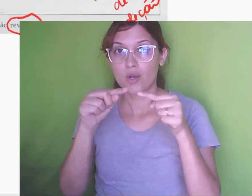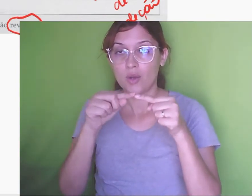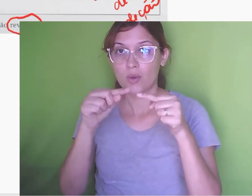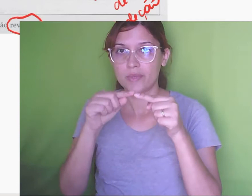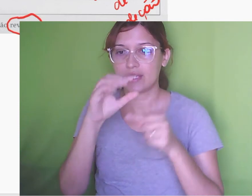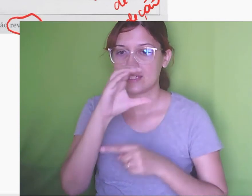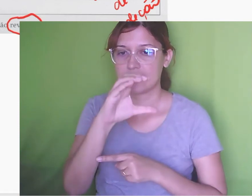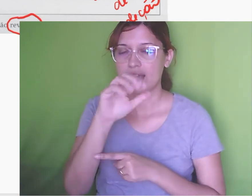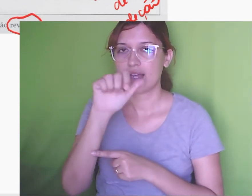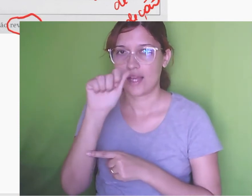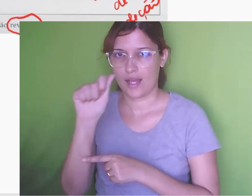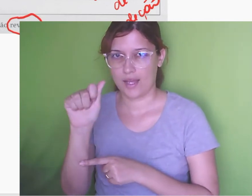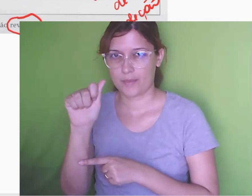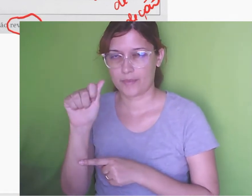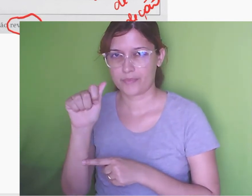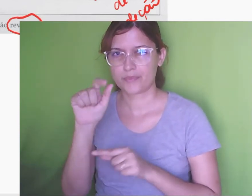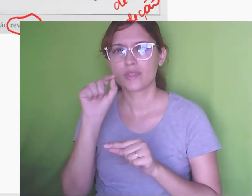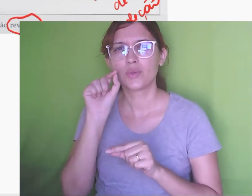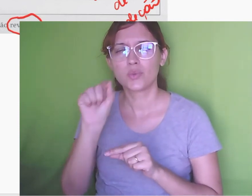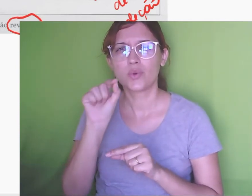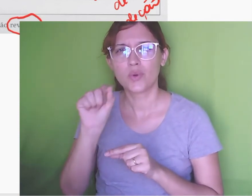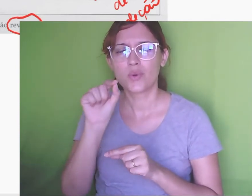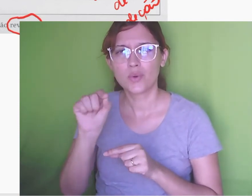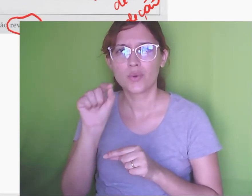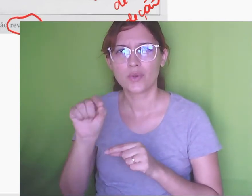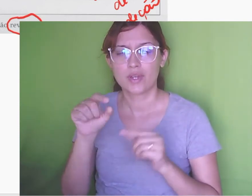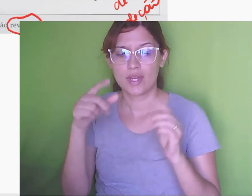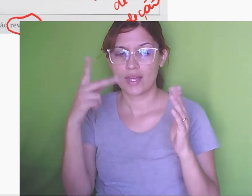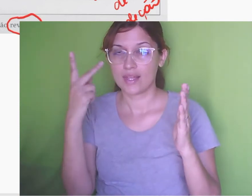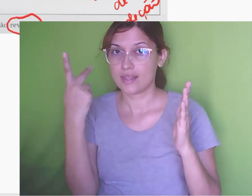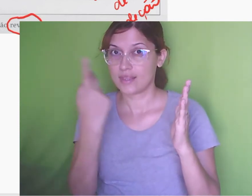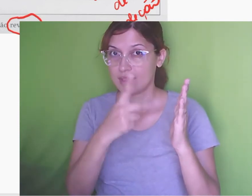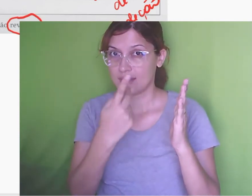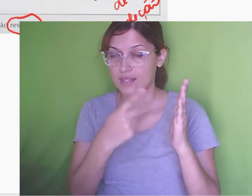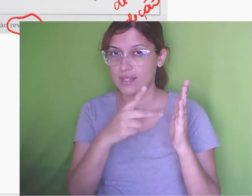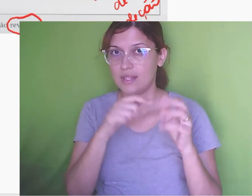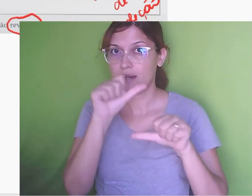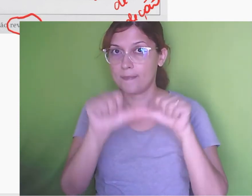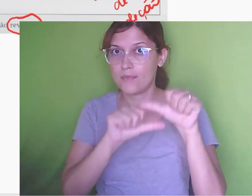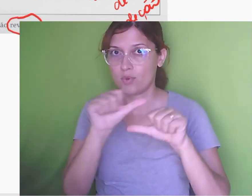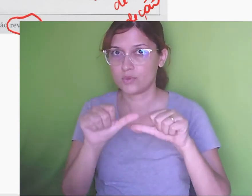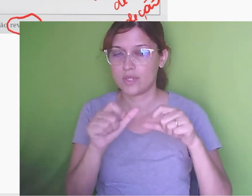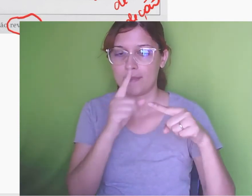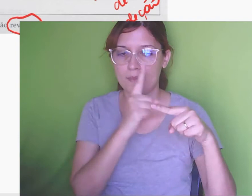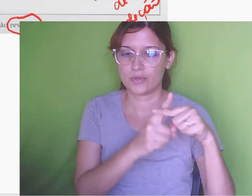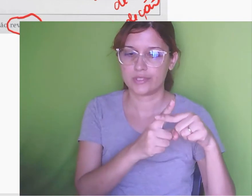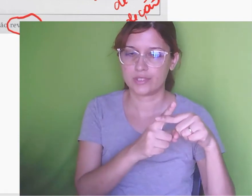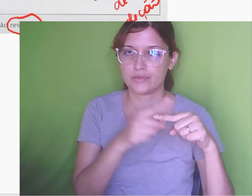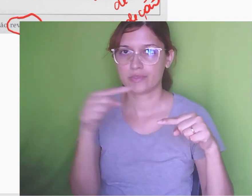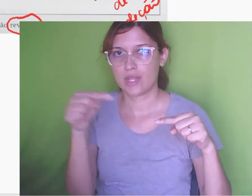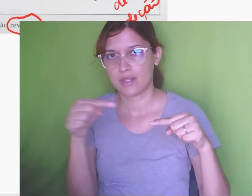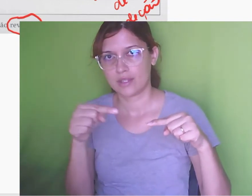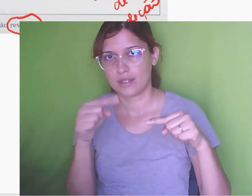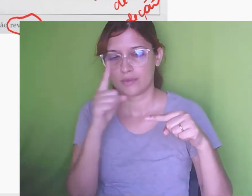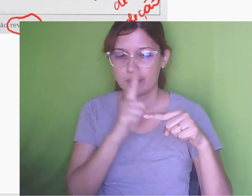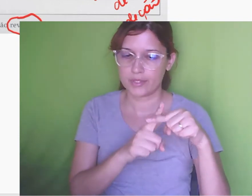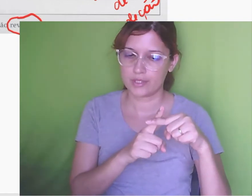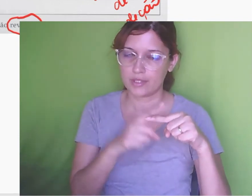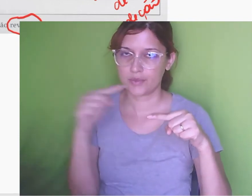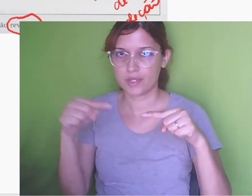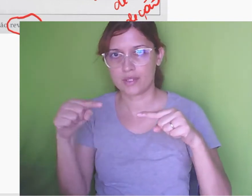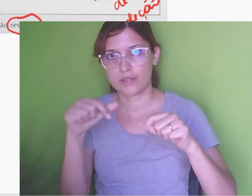ela é uma corrente alternada. O que isso significa? Que ela fica mudando